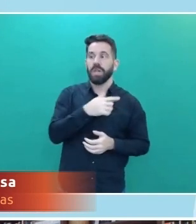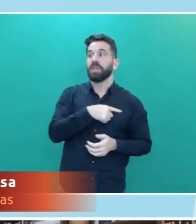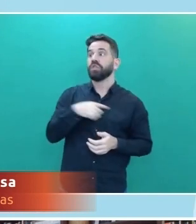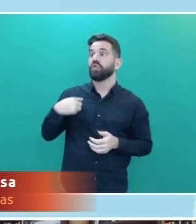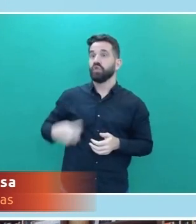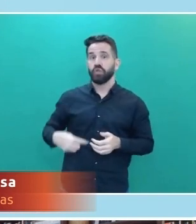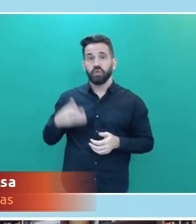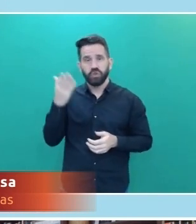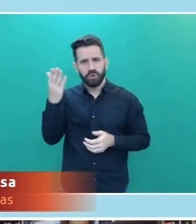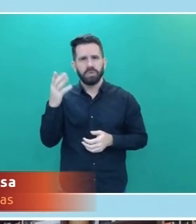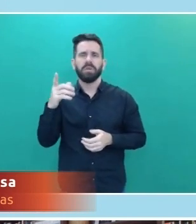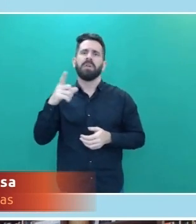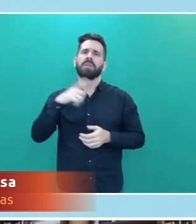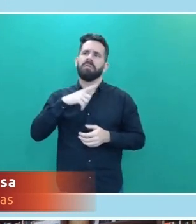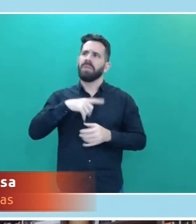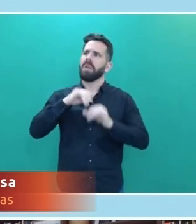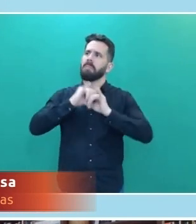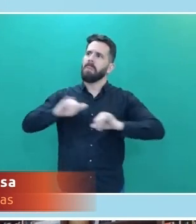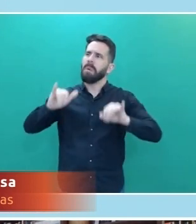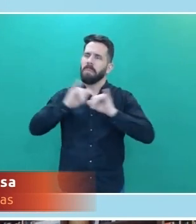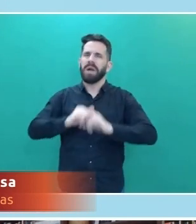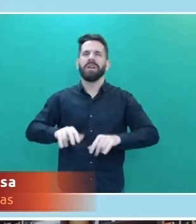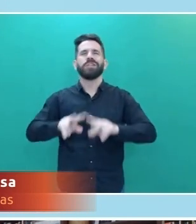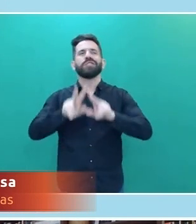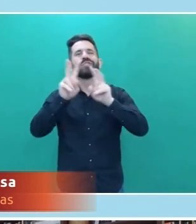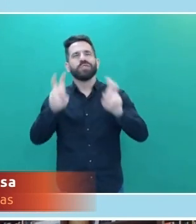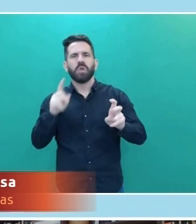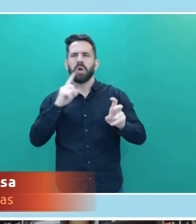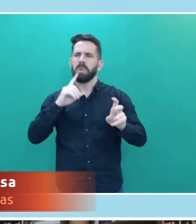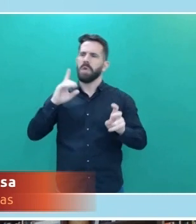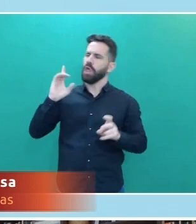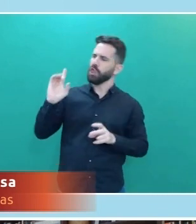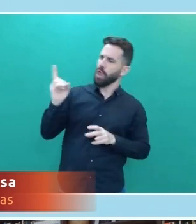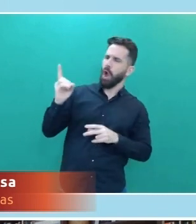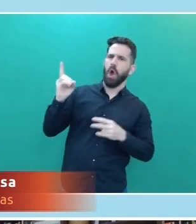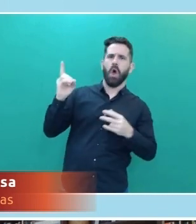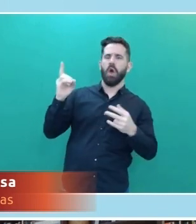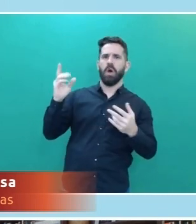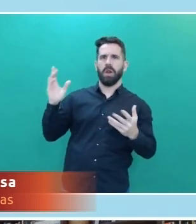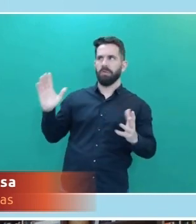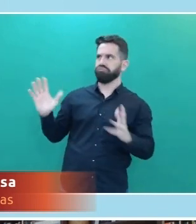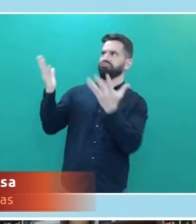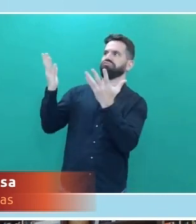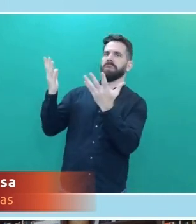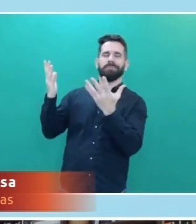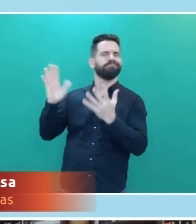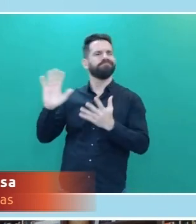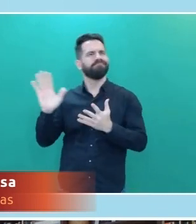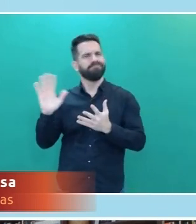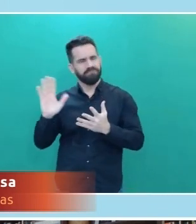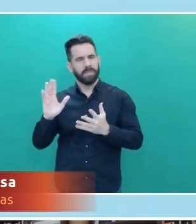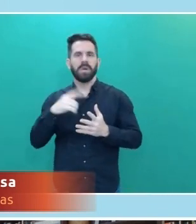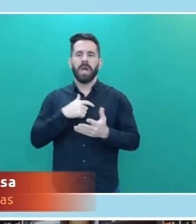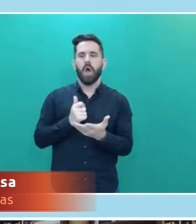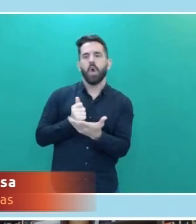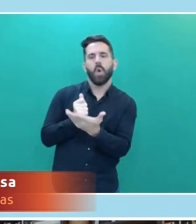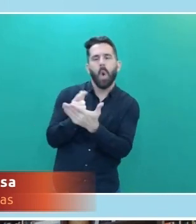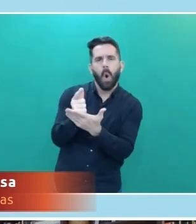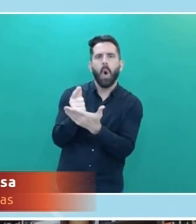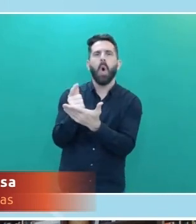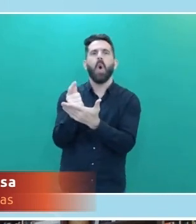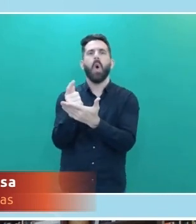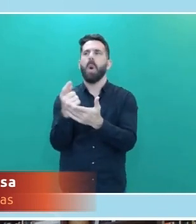a importância do dólar, né, no mercado internacional, de compra e venda direto nas